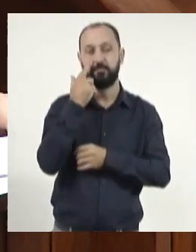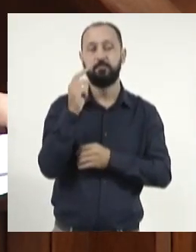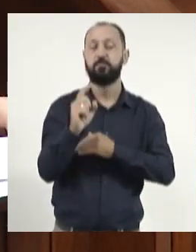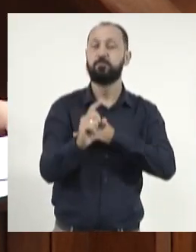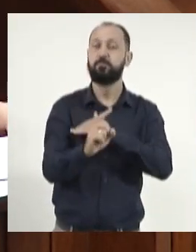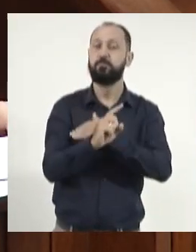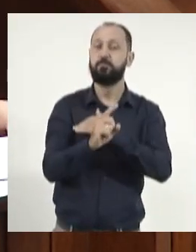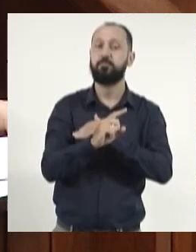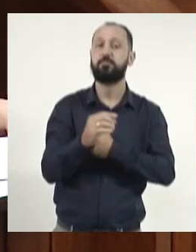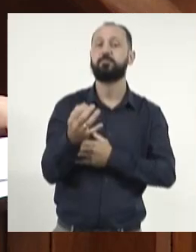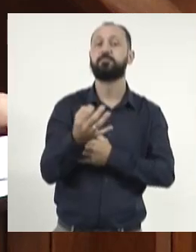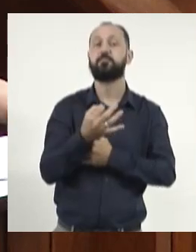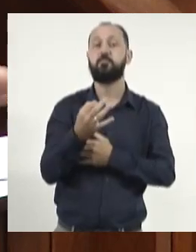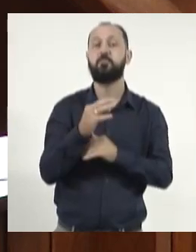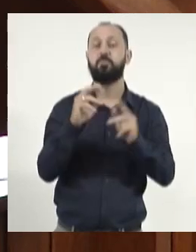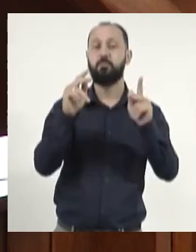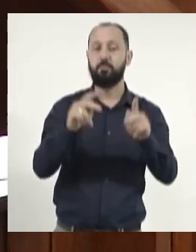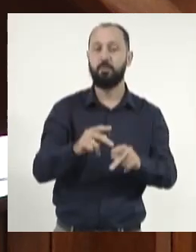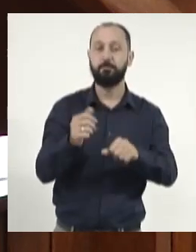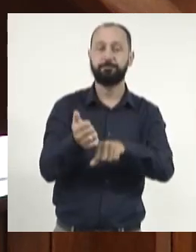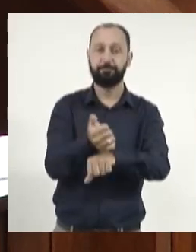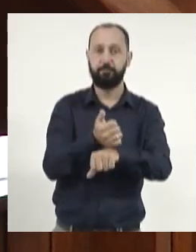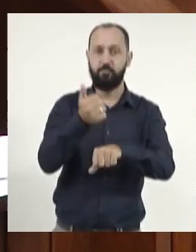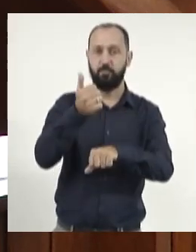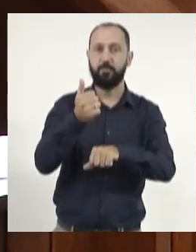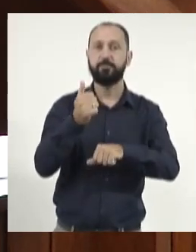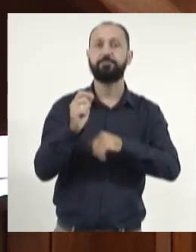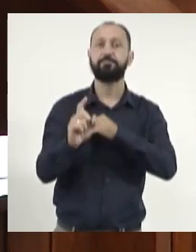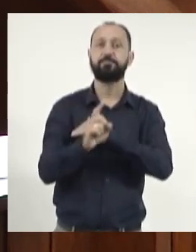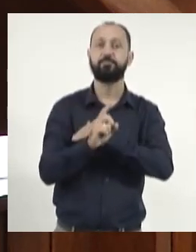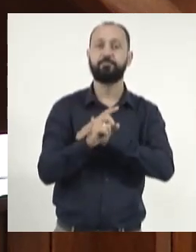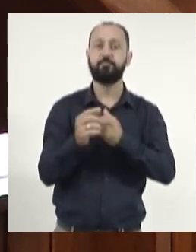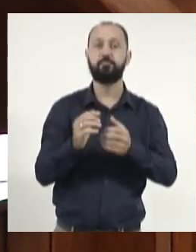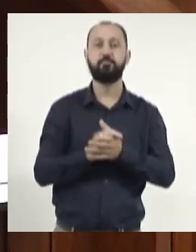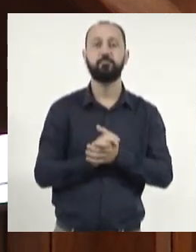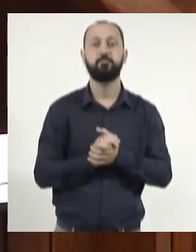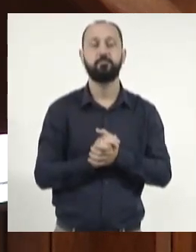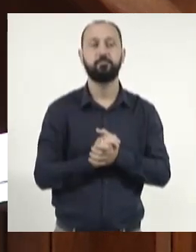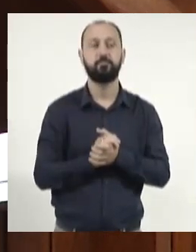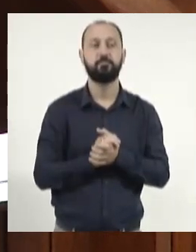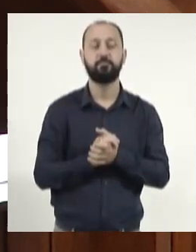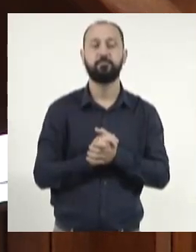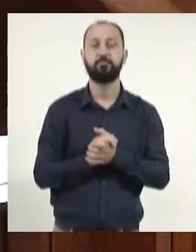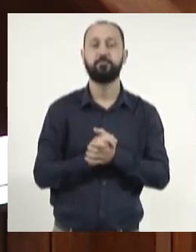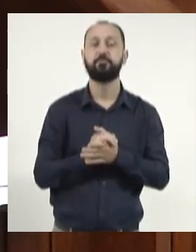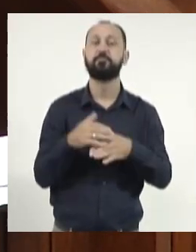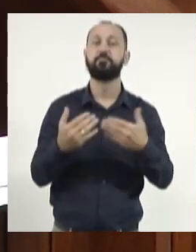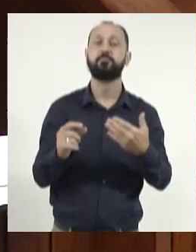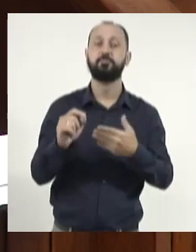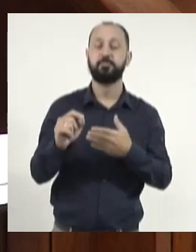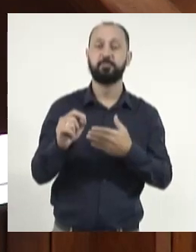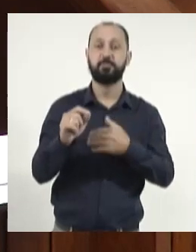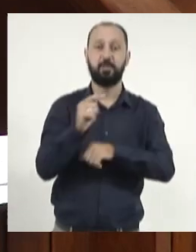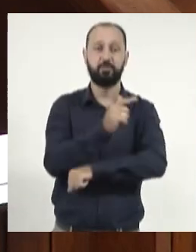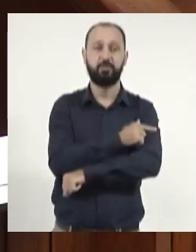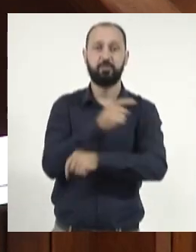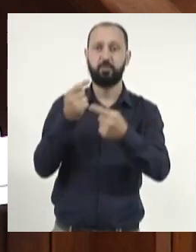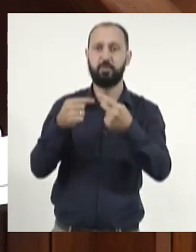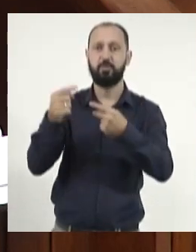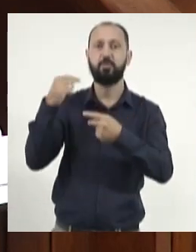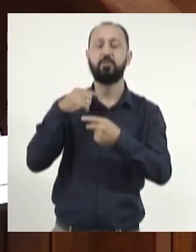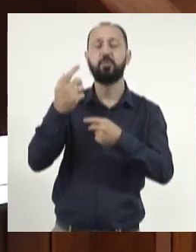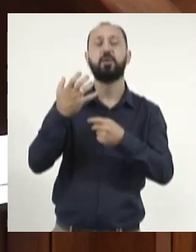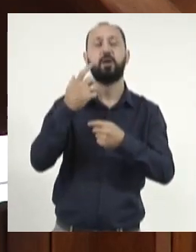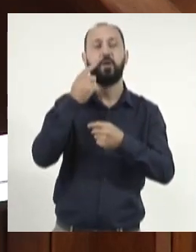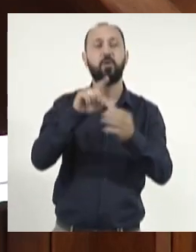serviços prestados à população e alta qualidade dos serviços da atual gestão. Isso da gestão anterior. E o que nós